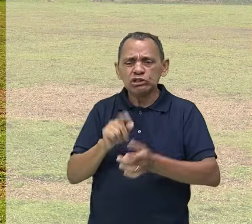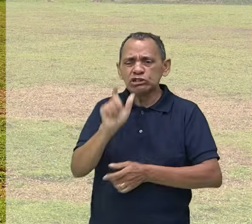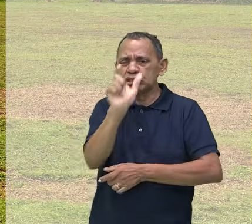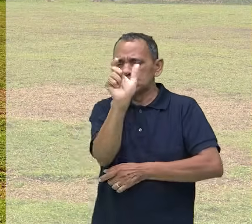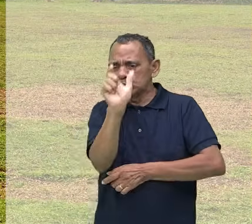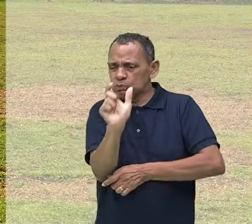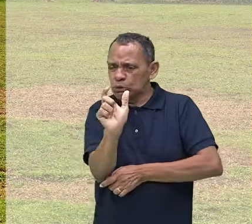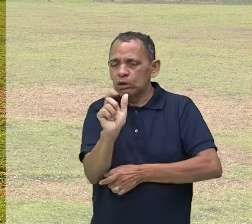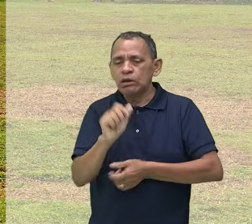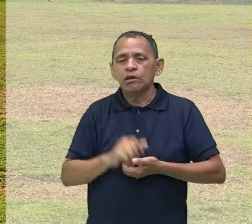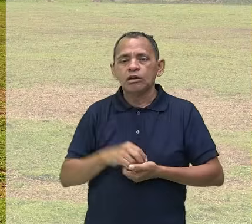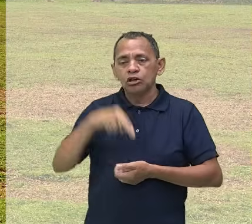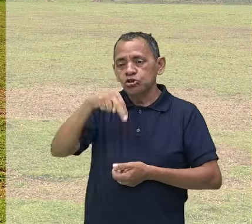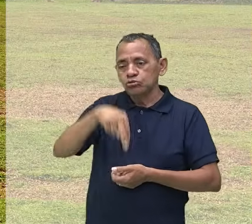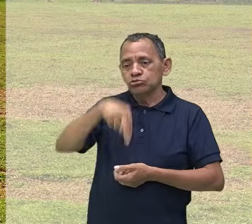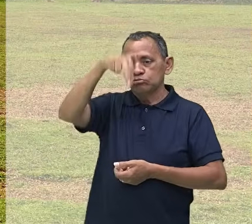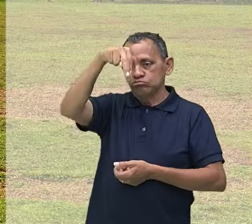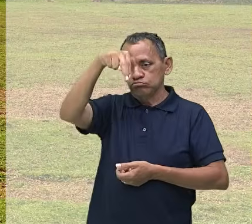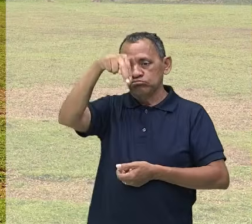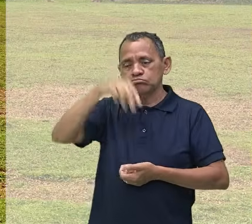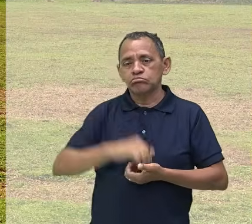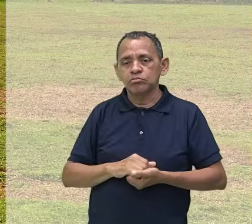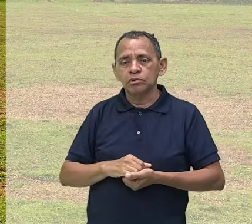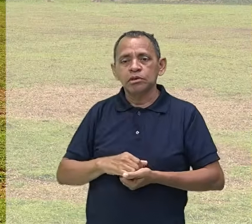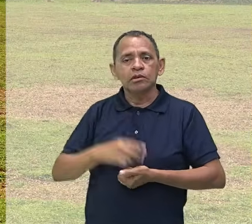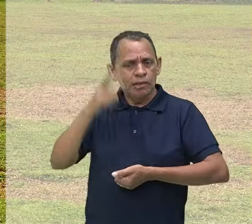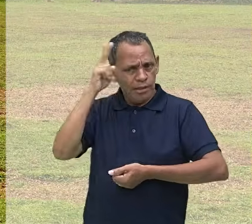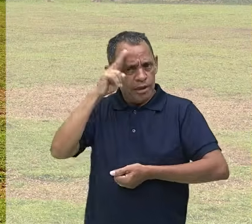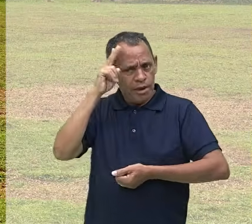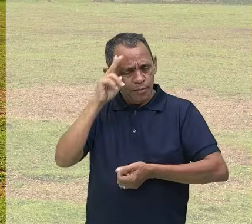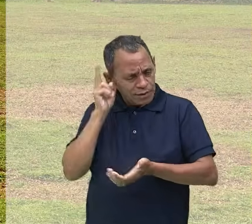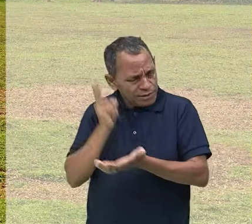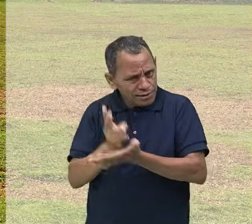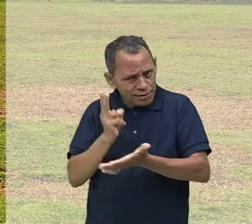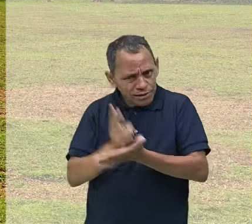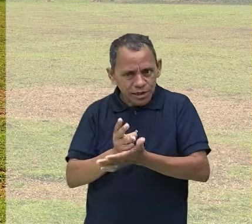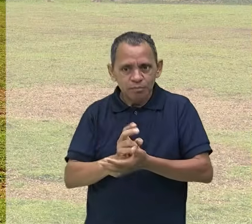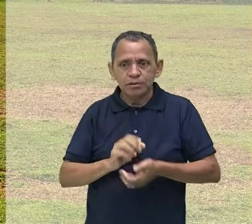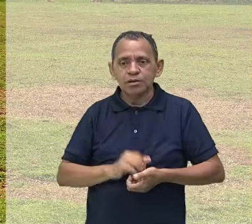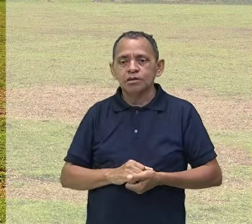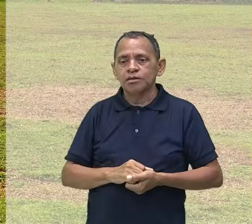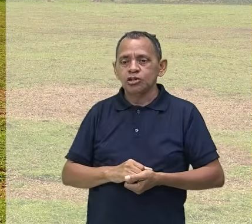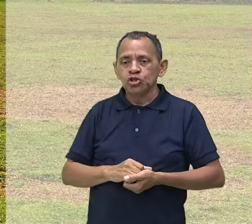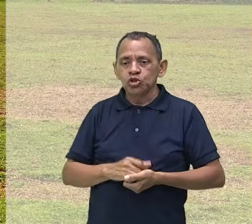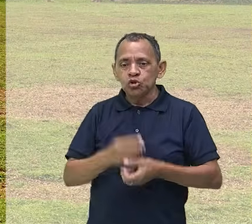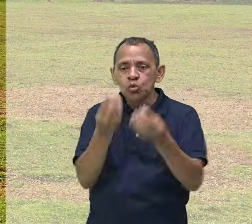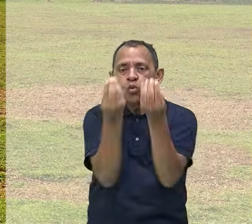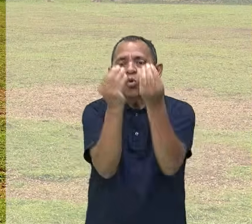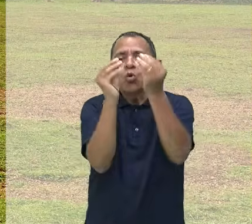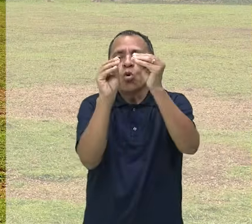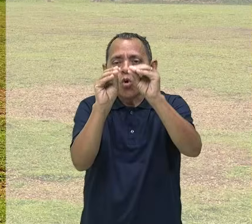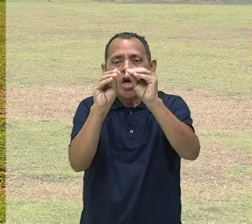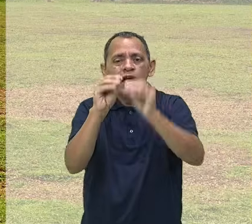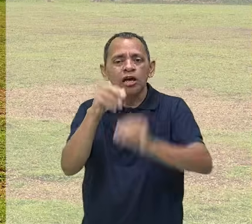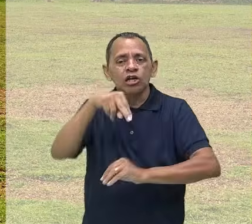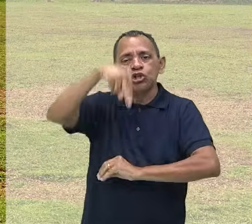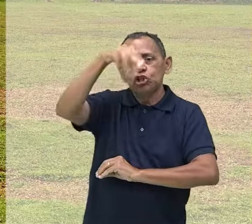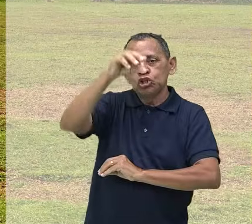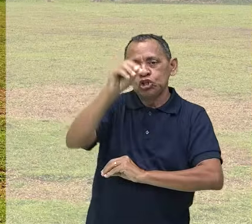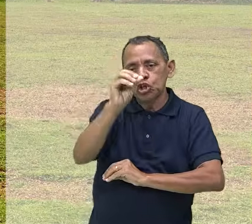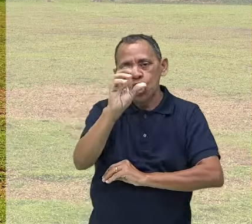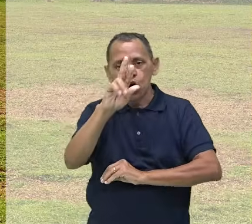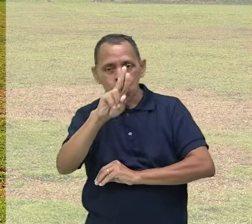É norte, gente. Não esqueçam disso. Normalmente, eles não colocam norte, leste, né,